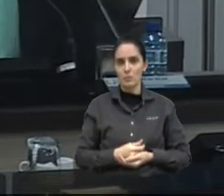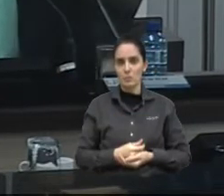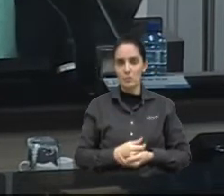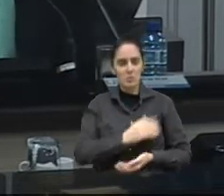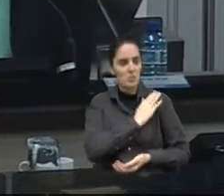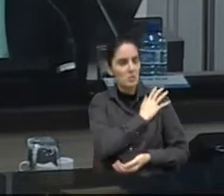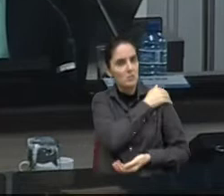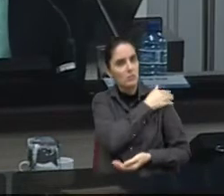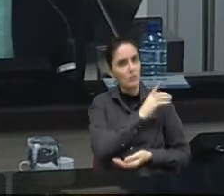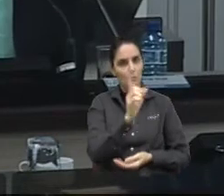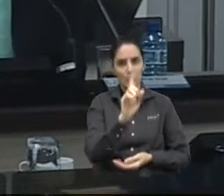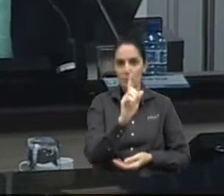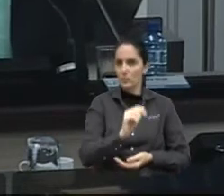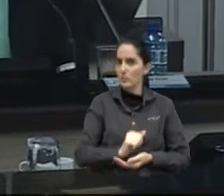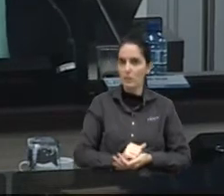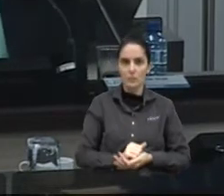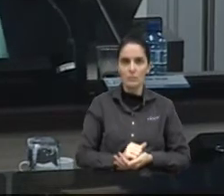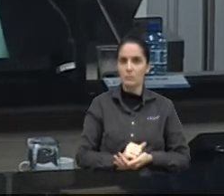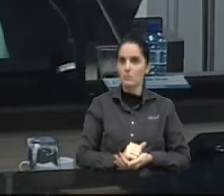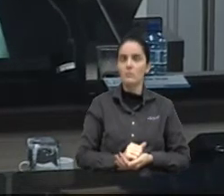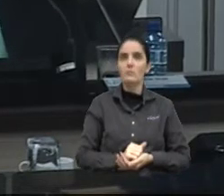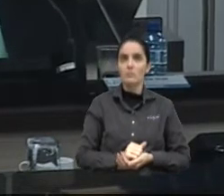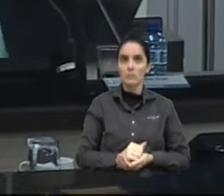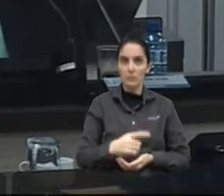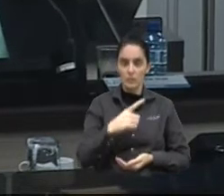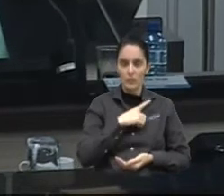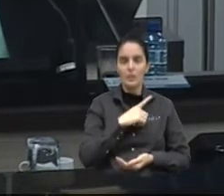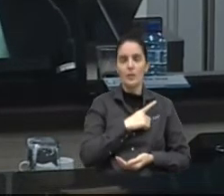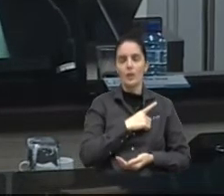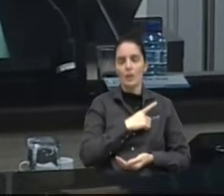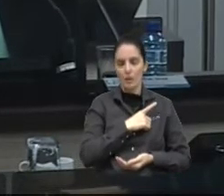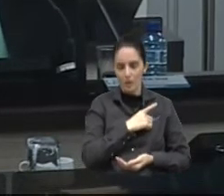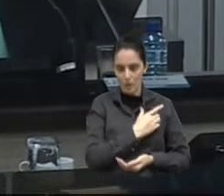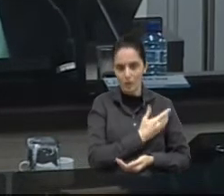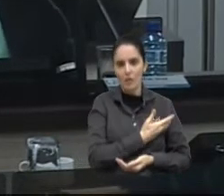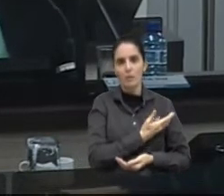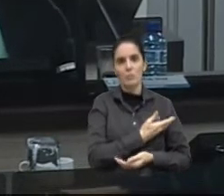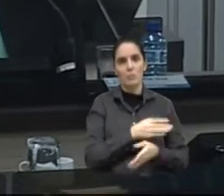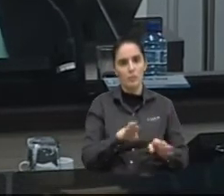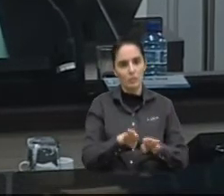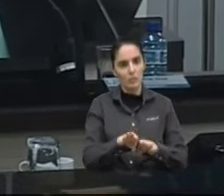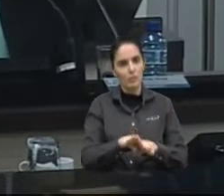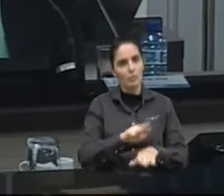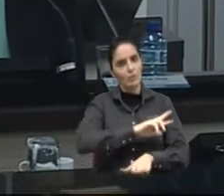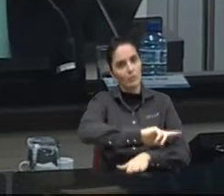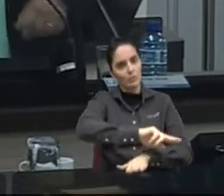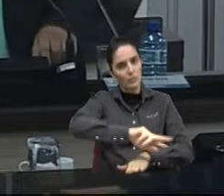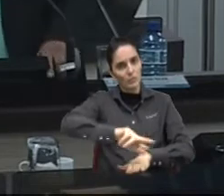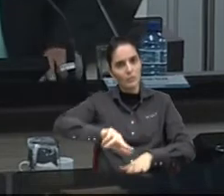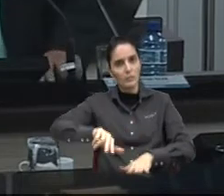nenhum homossexual como o rafael falou também tenho vários amigos homossexuais têm vários